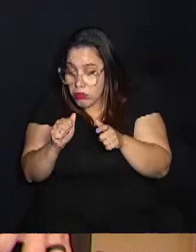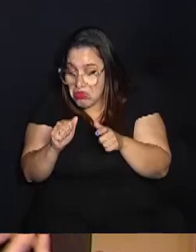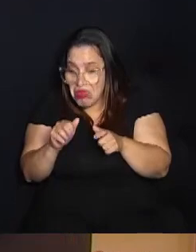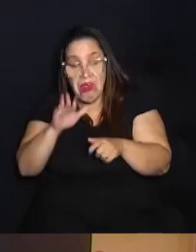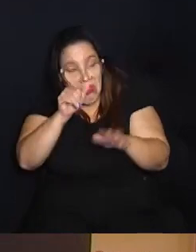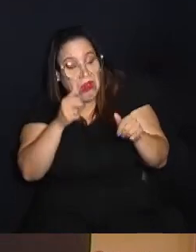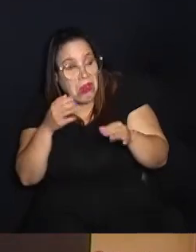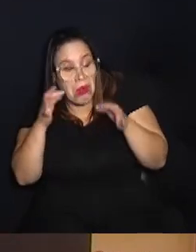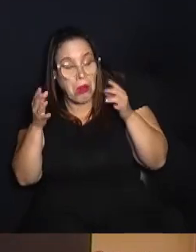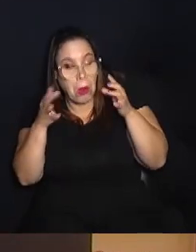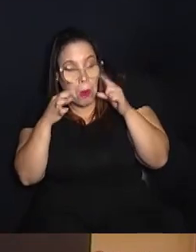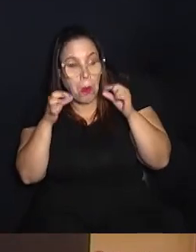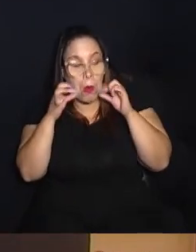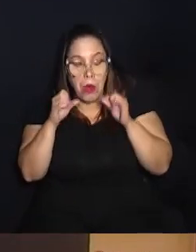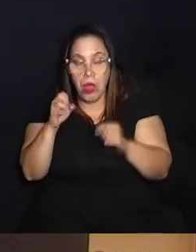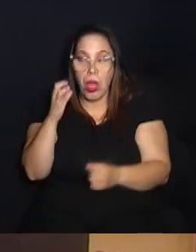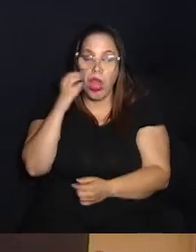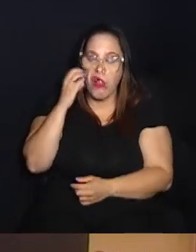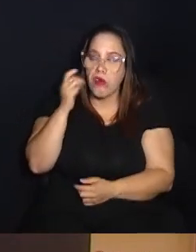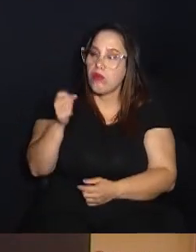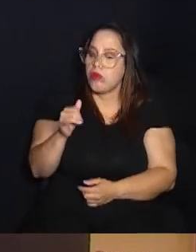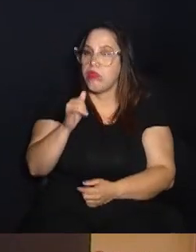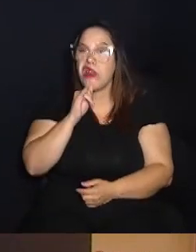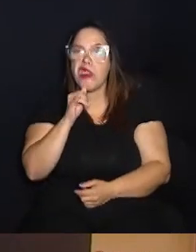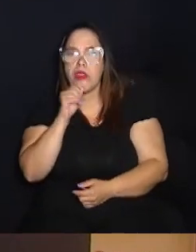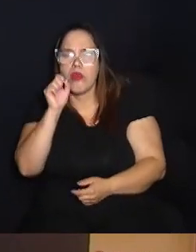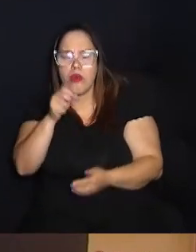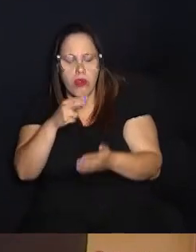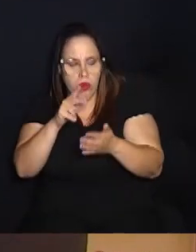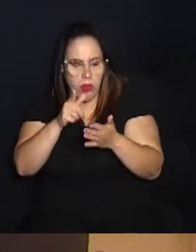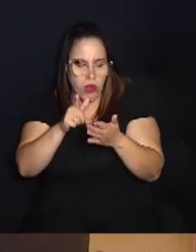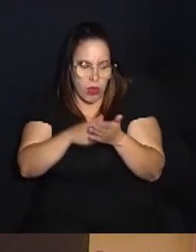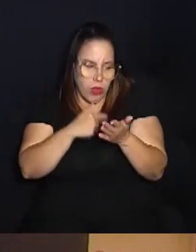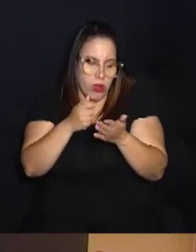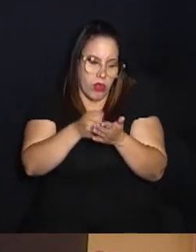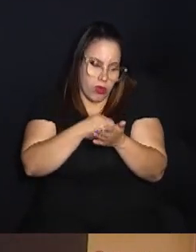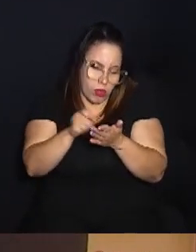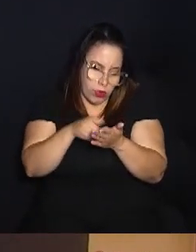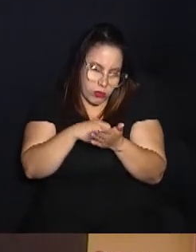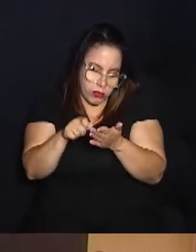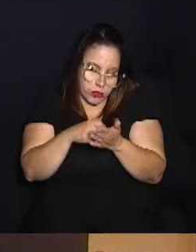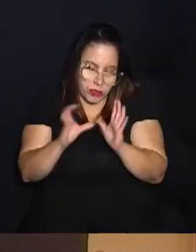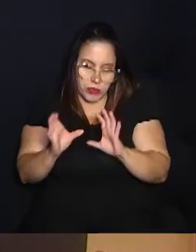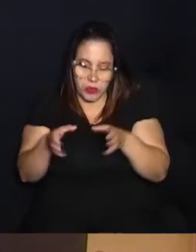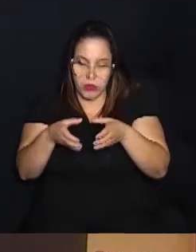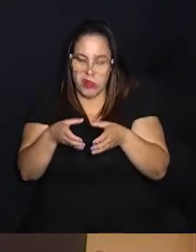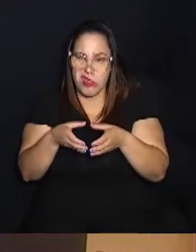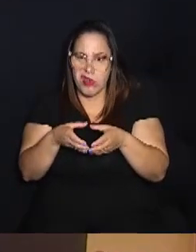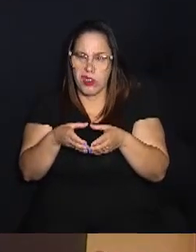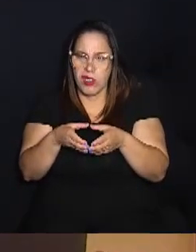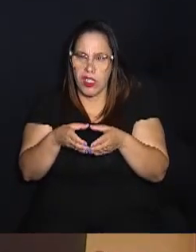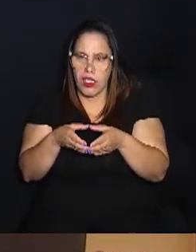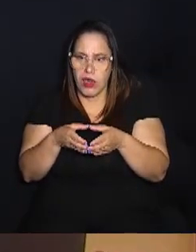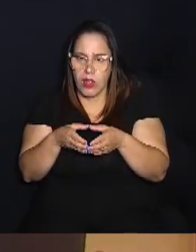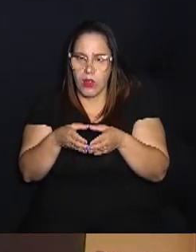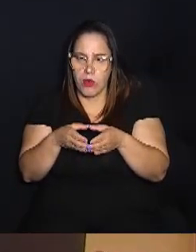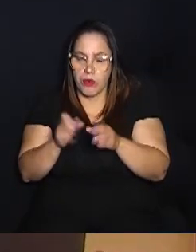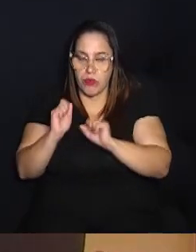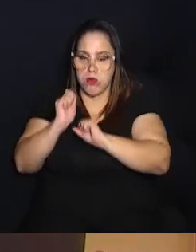realmente chama atenção, né? Chama atenção, André. Por exemplo, você vai fazer um trabalho de alfabetização com uma comunidade